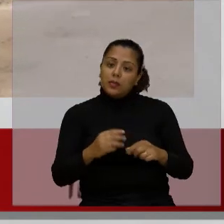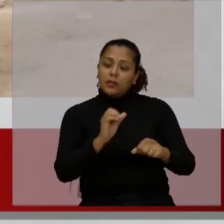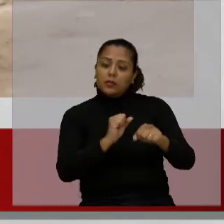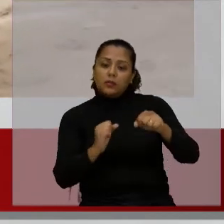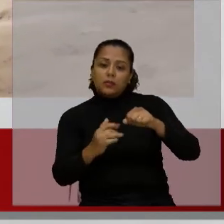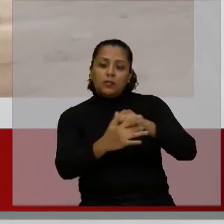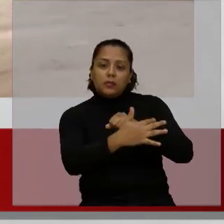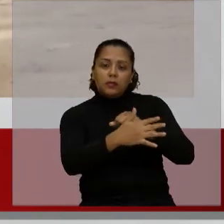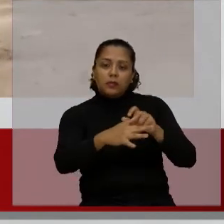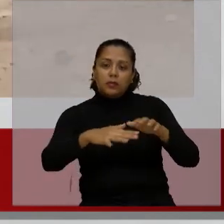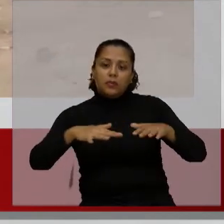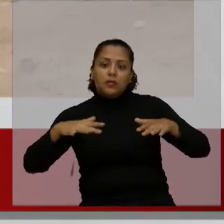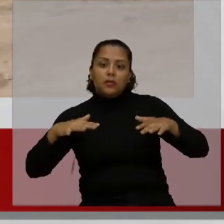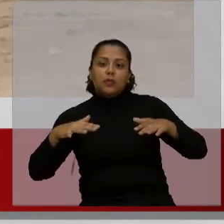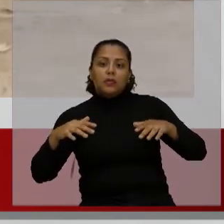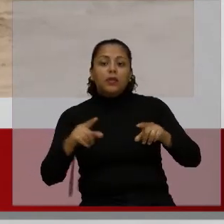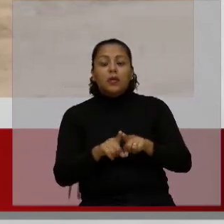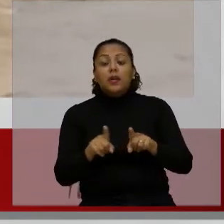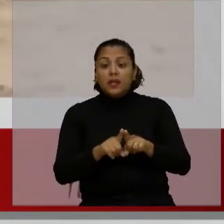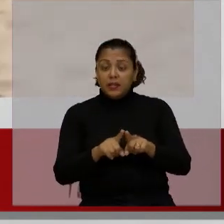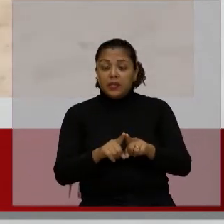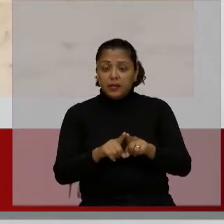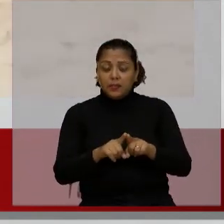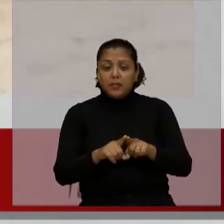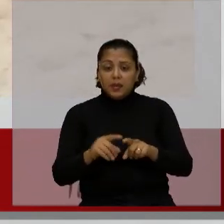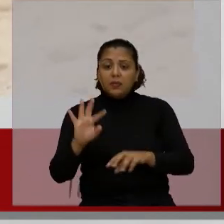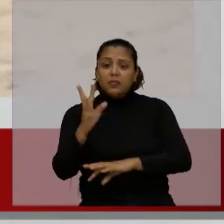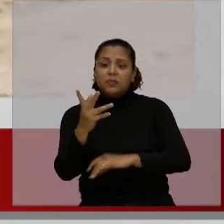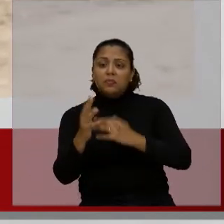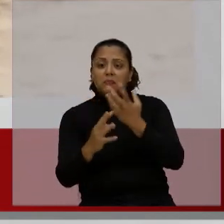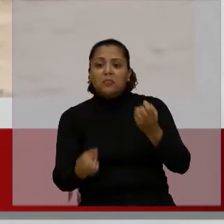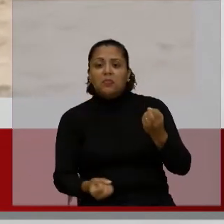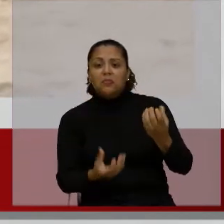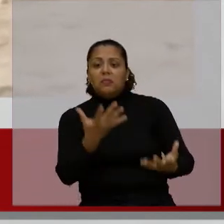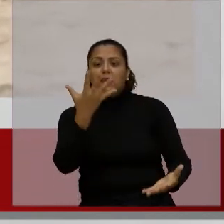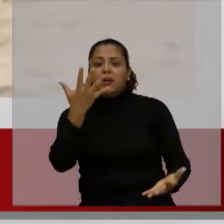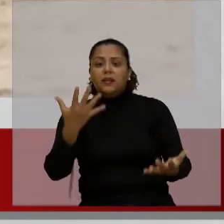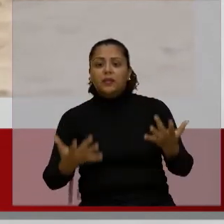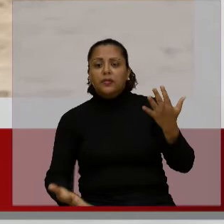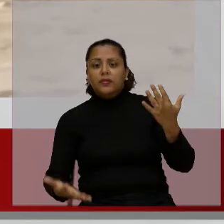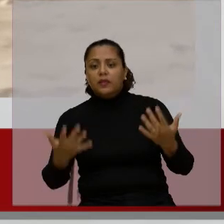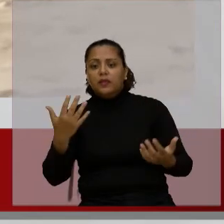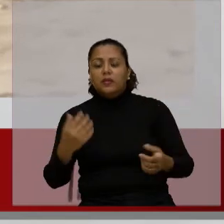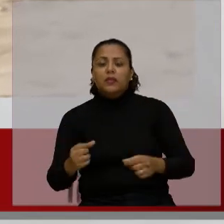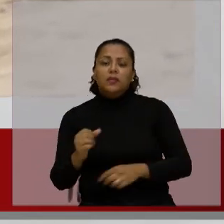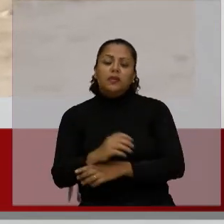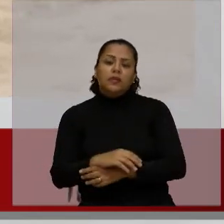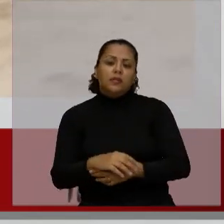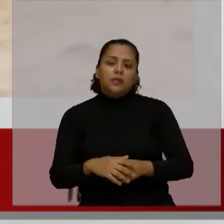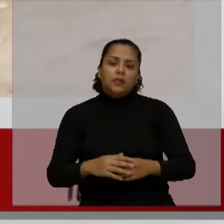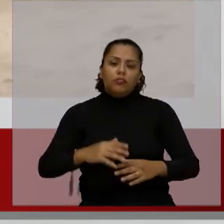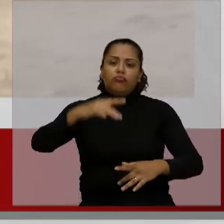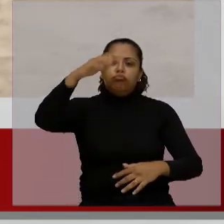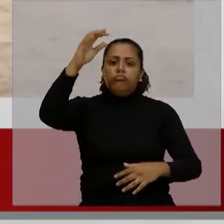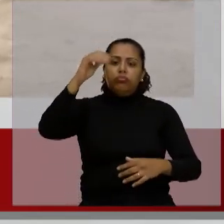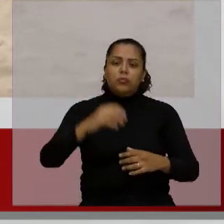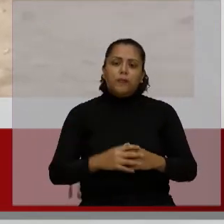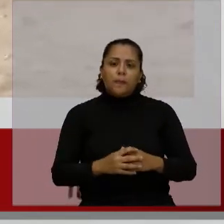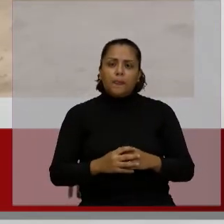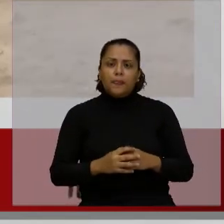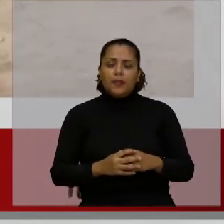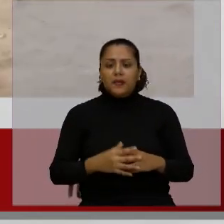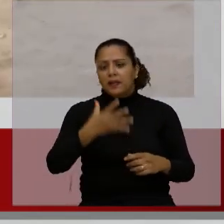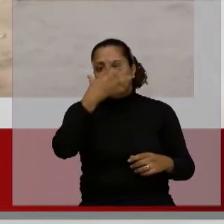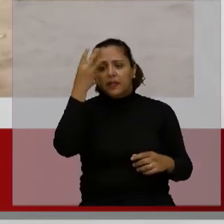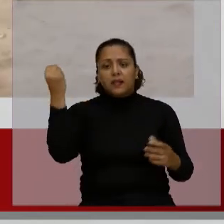devido ao mato alto ali, ó. E devido ao mato, que está imenso, que ninguém cuida daqui. Certo? Aproveitaram o problema da pandemia e